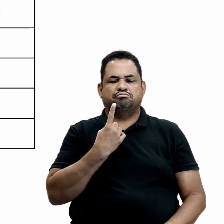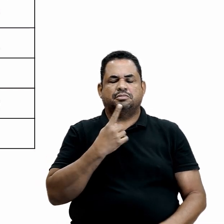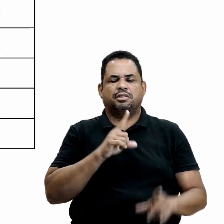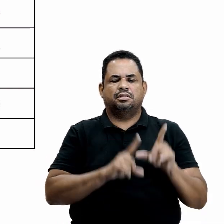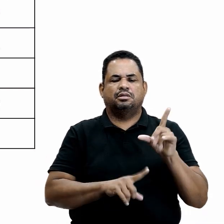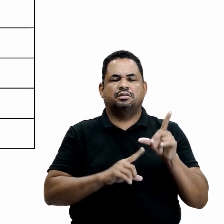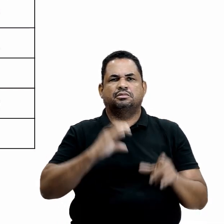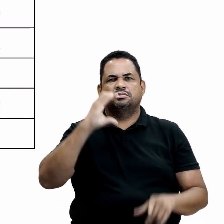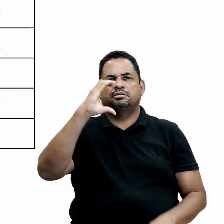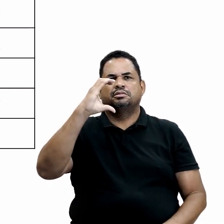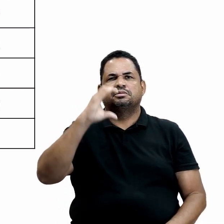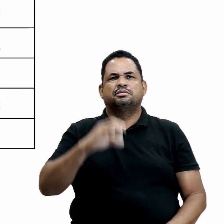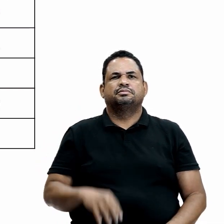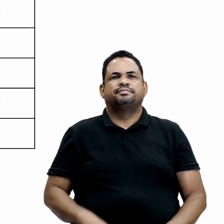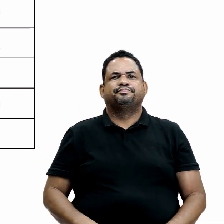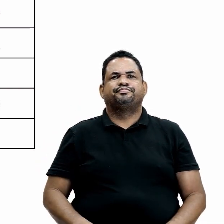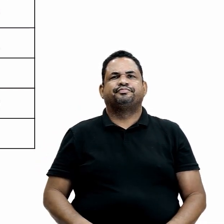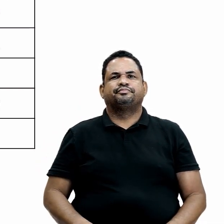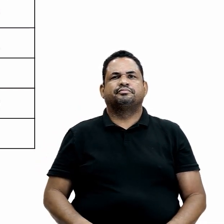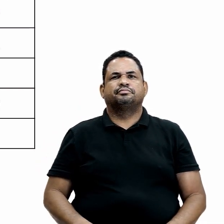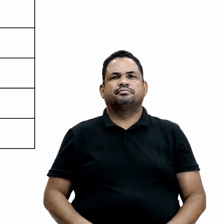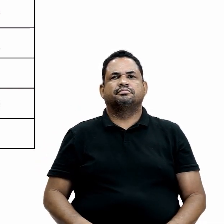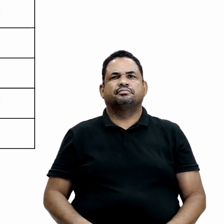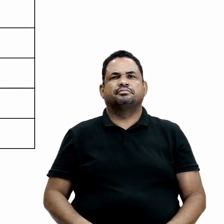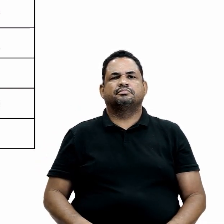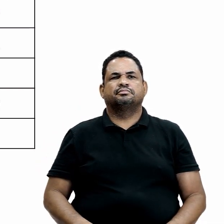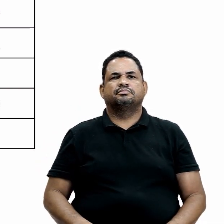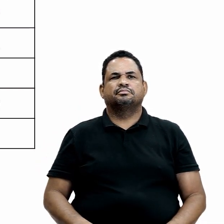símbolo, obrigatoriamente ela tem que ser letra maiúscula.